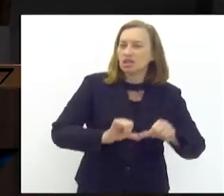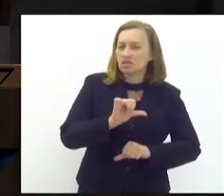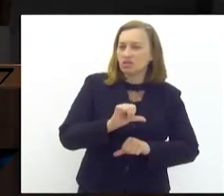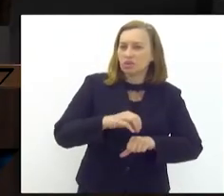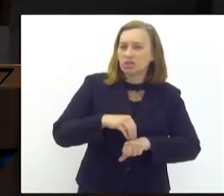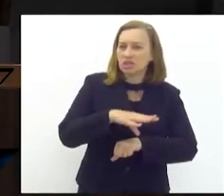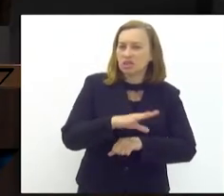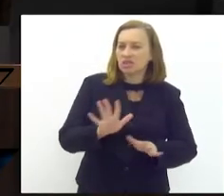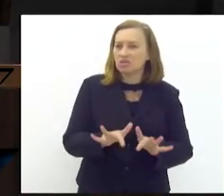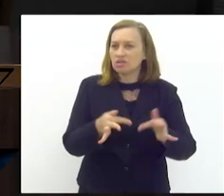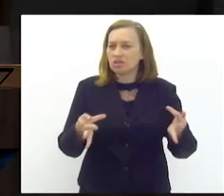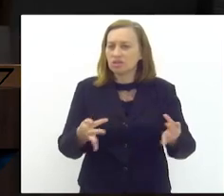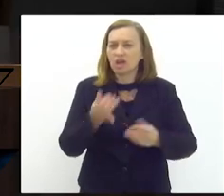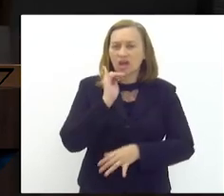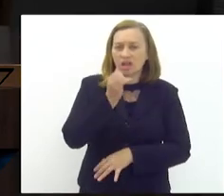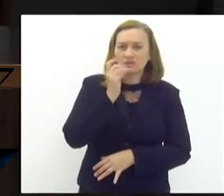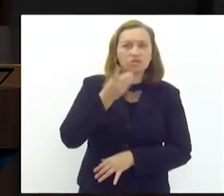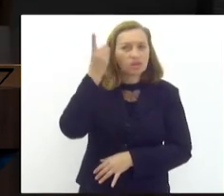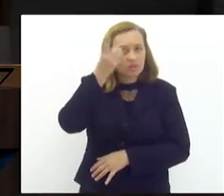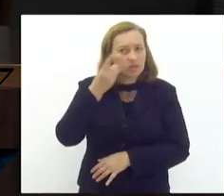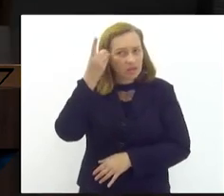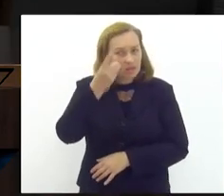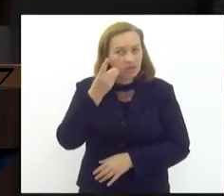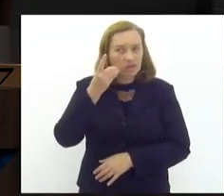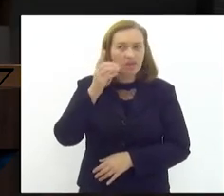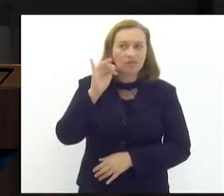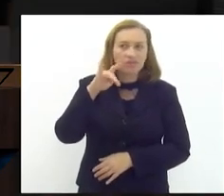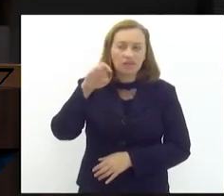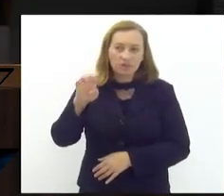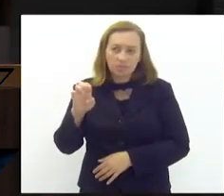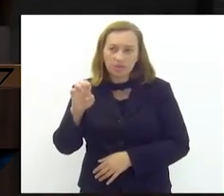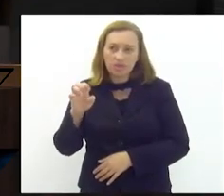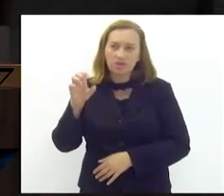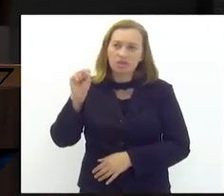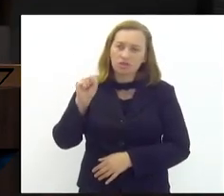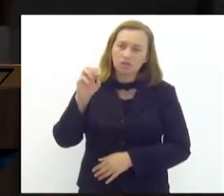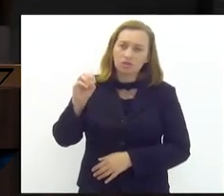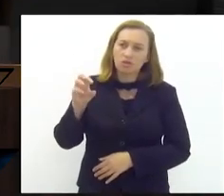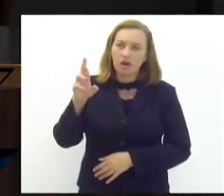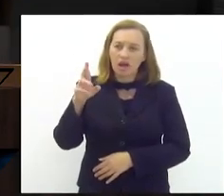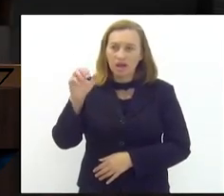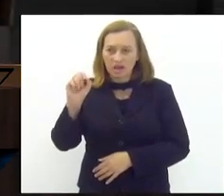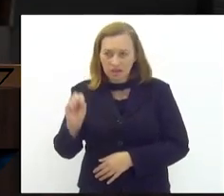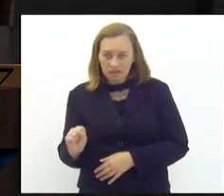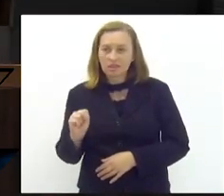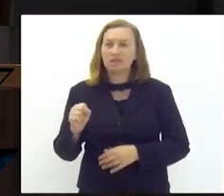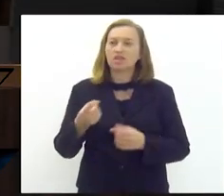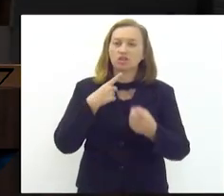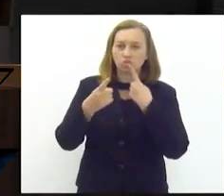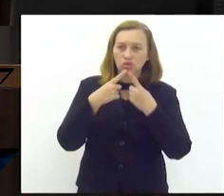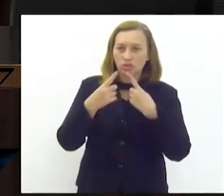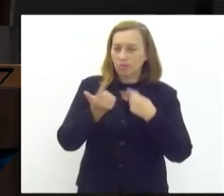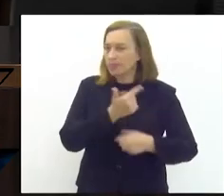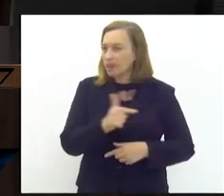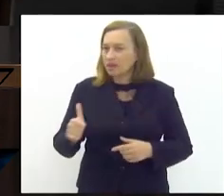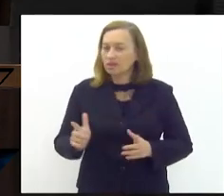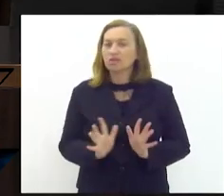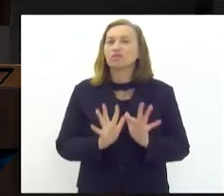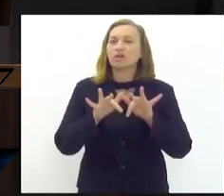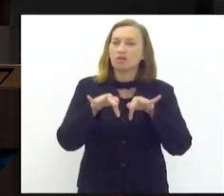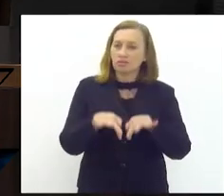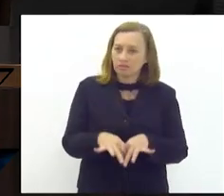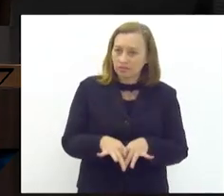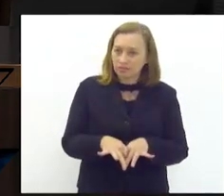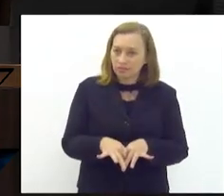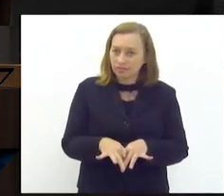indicação simples relator Deputado Felipe Soares em discussão não havendo Quem